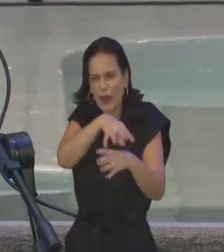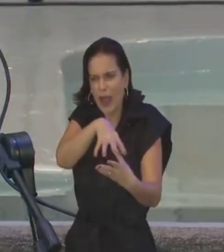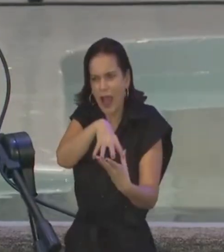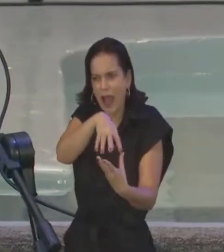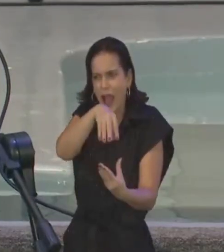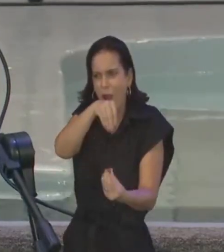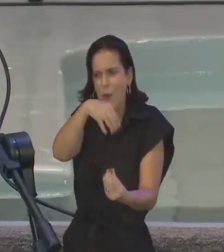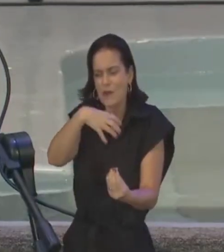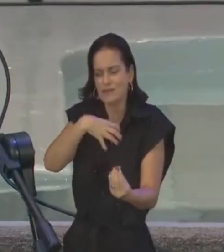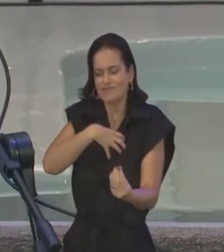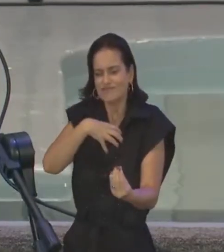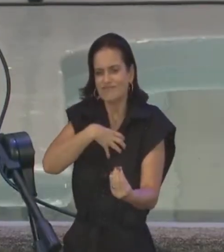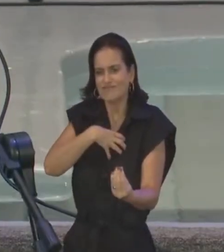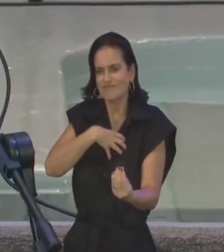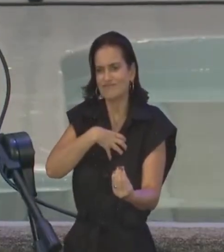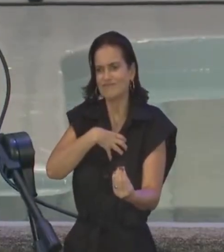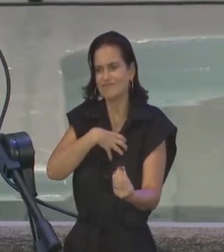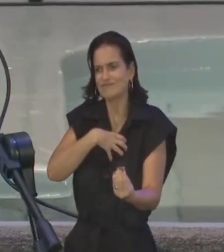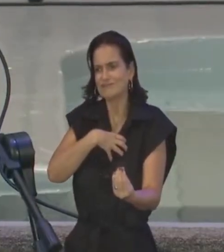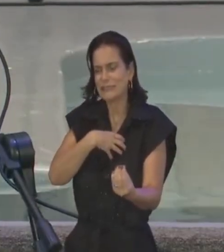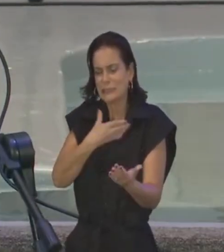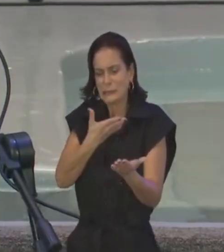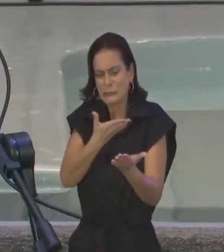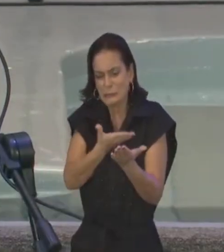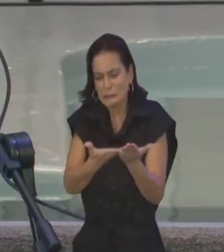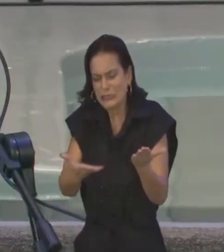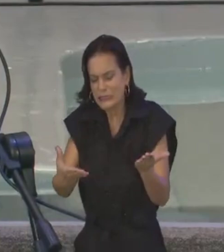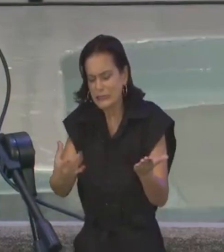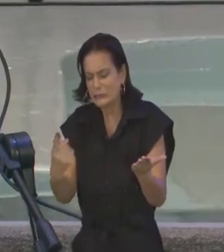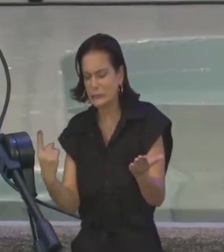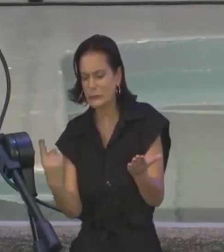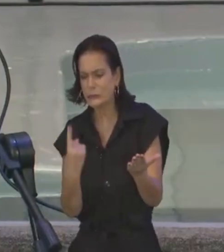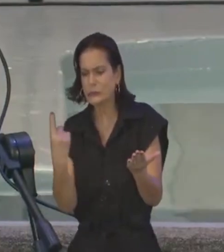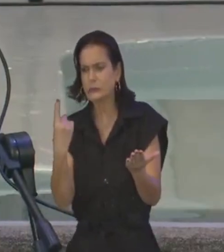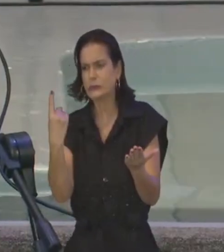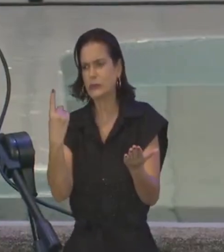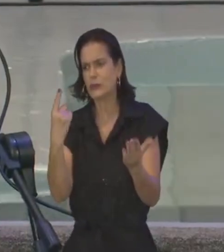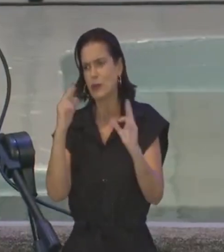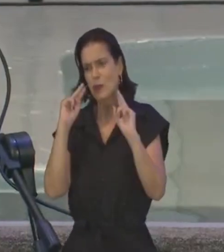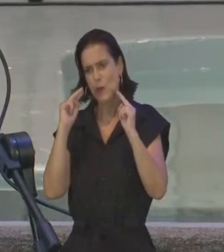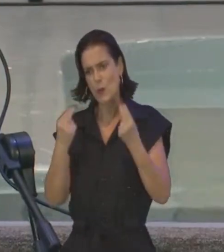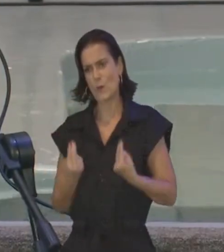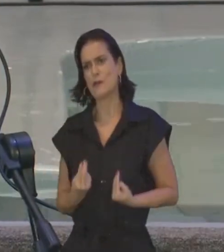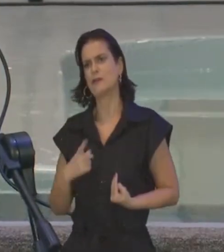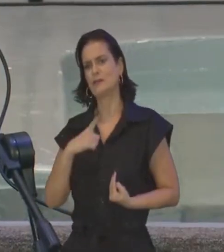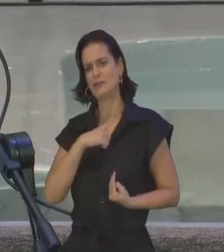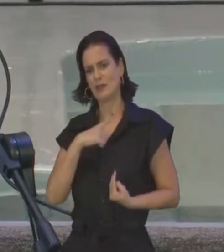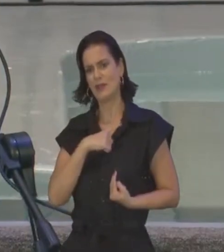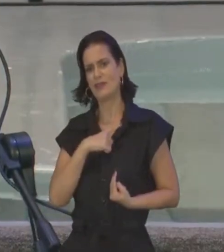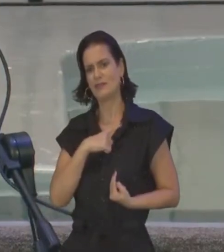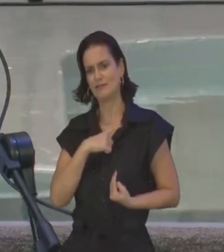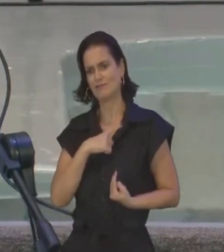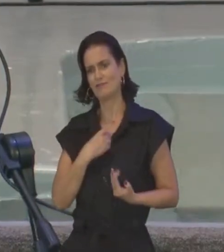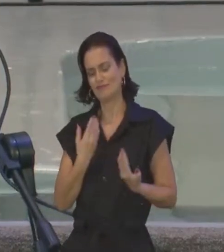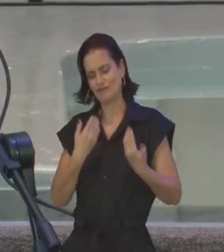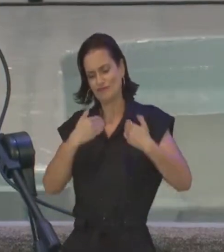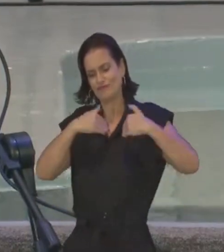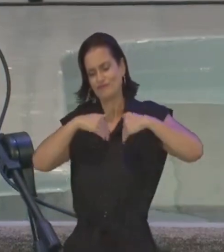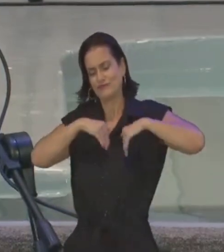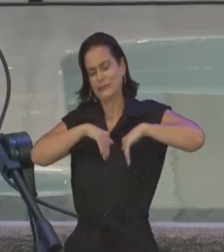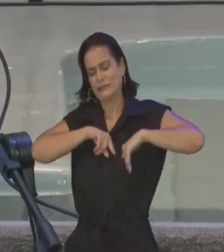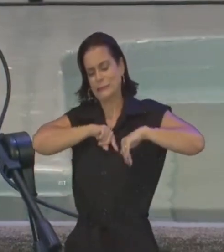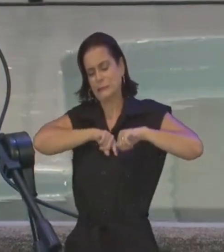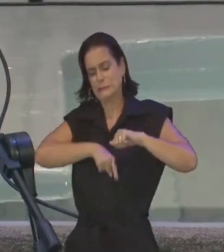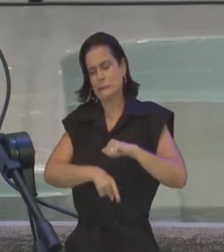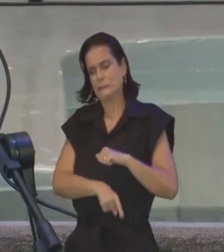aquele sentimento de perdição que o ser humano possui dentro de si.